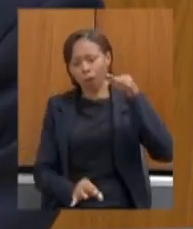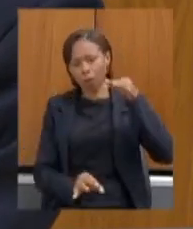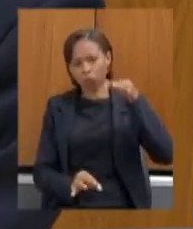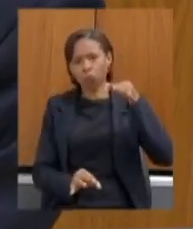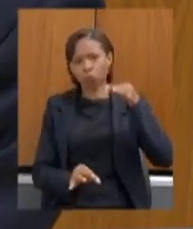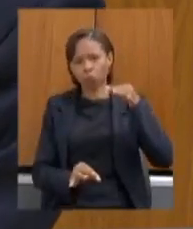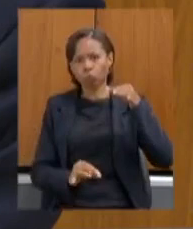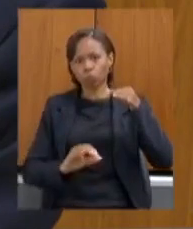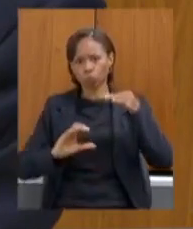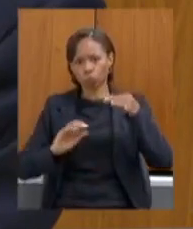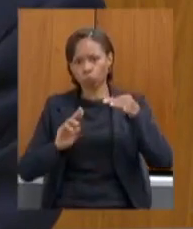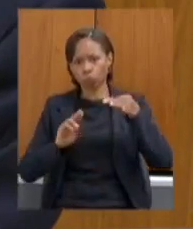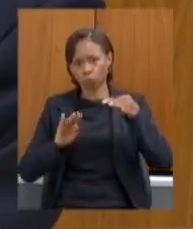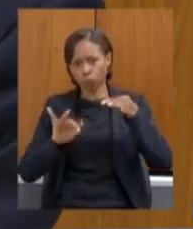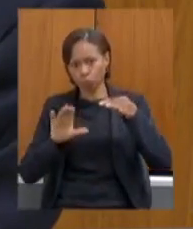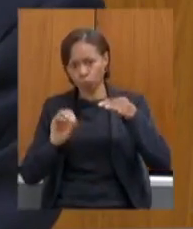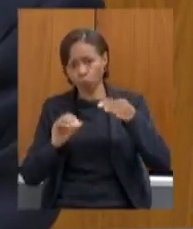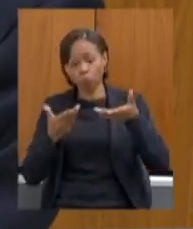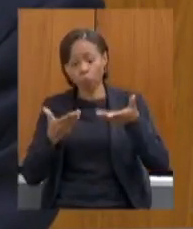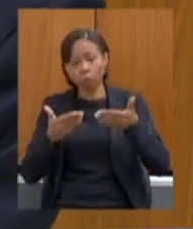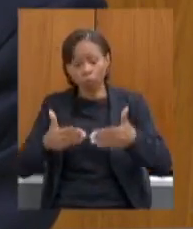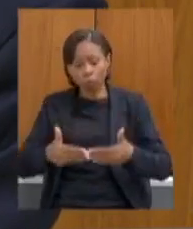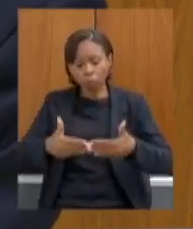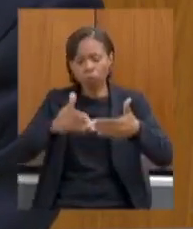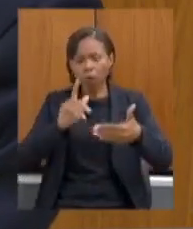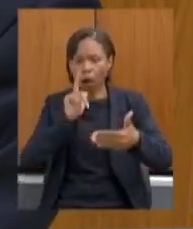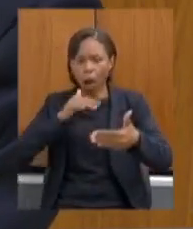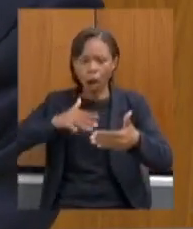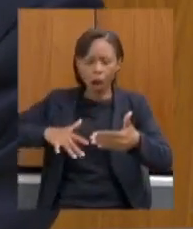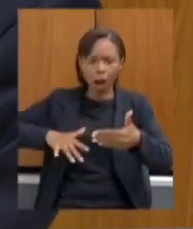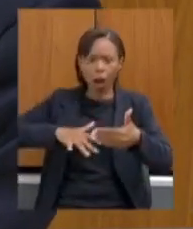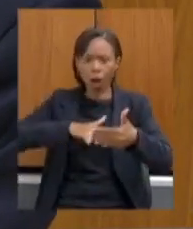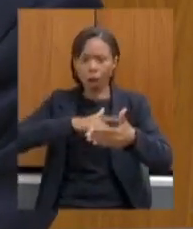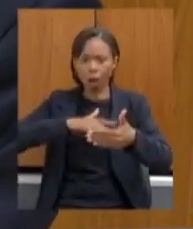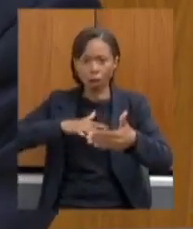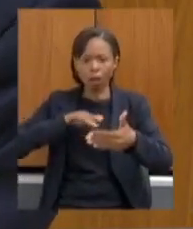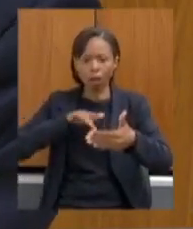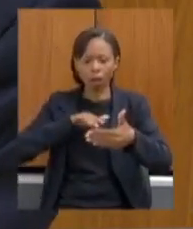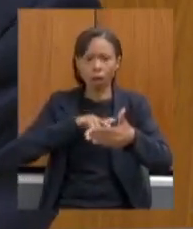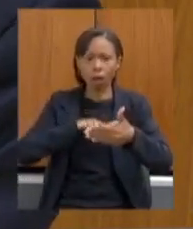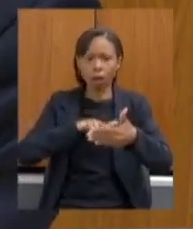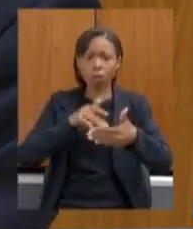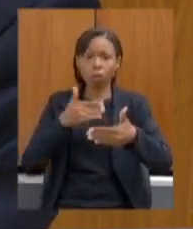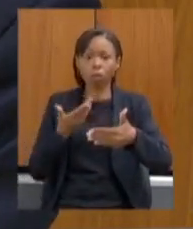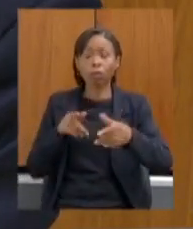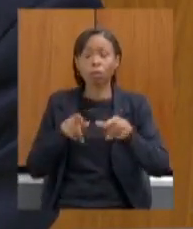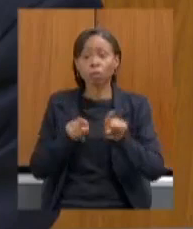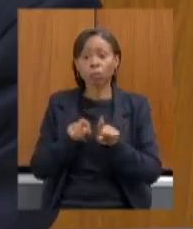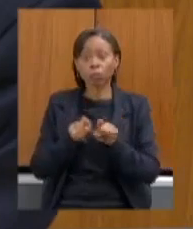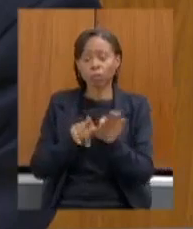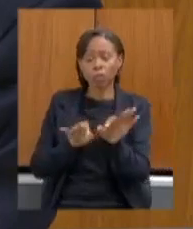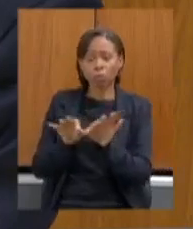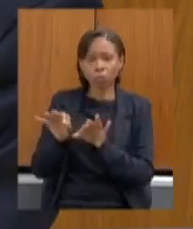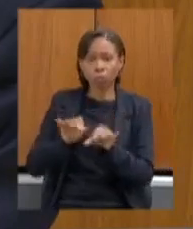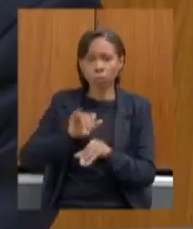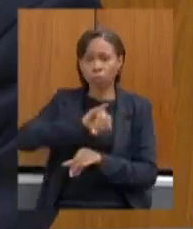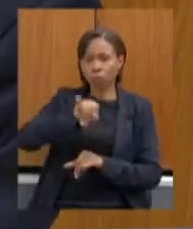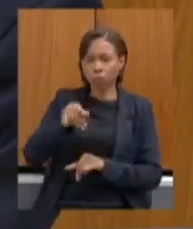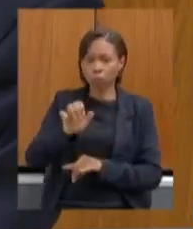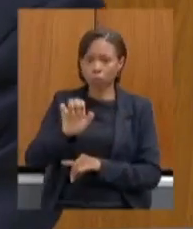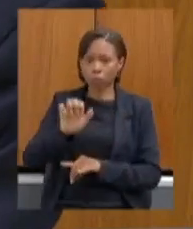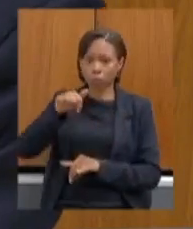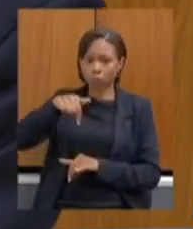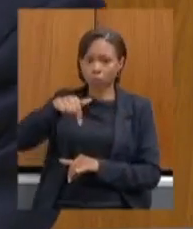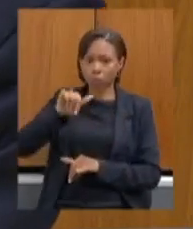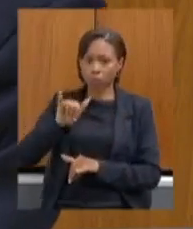ter esse represamento da água, para também que lá possa ter esse projeto que está aí, que são 35 mil